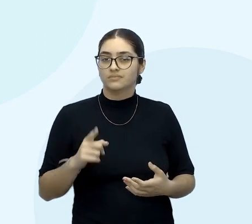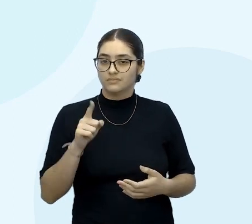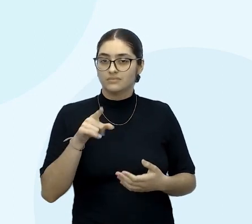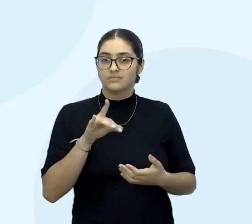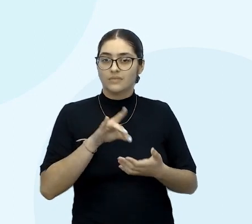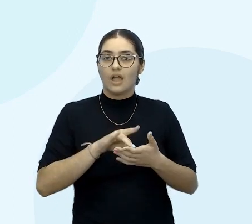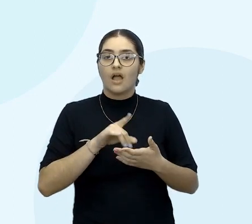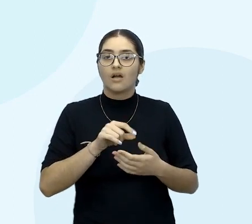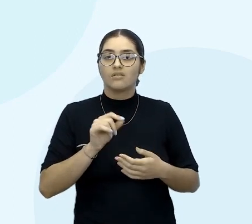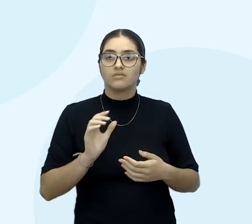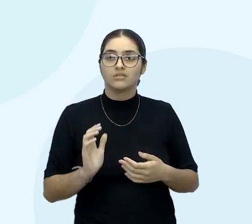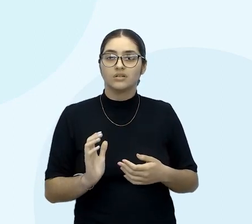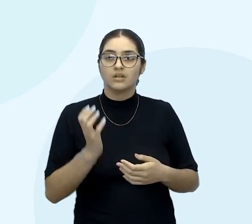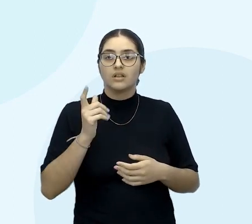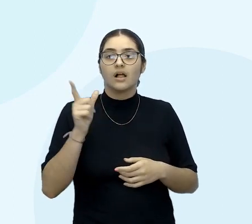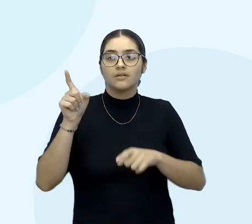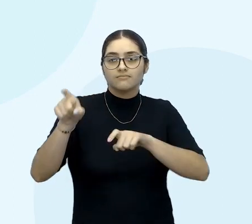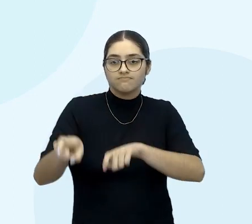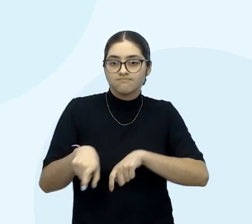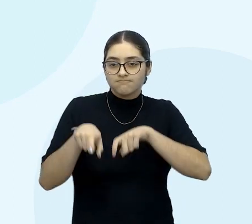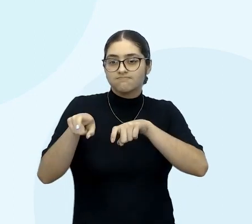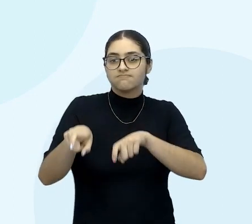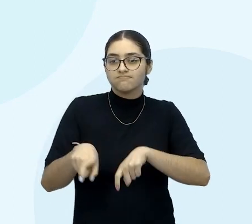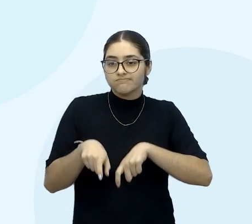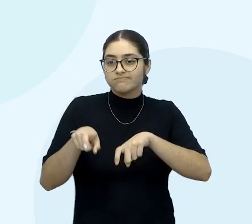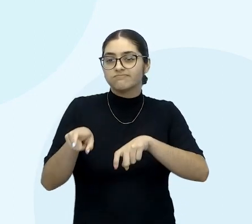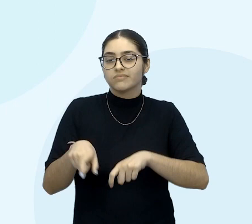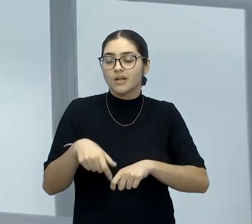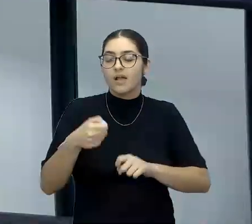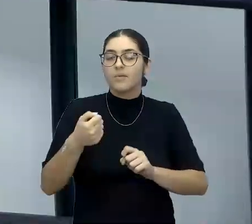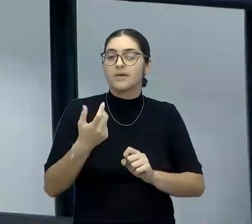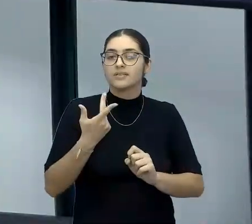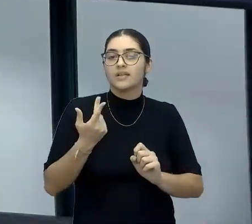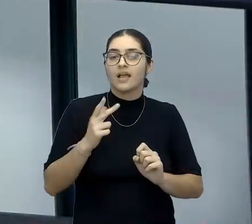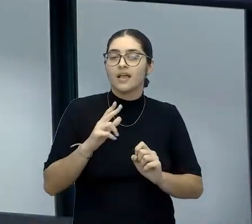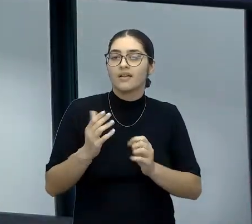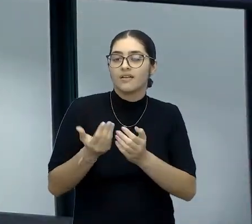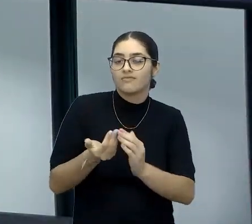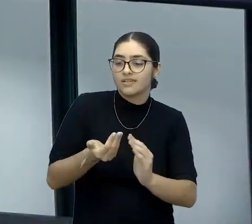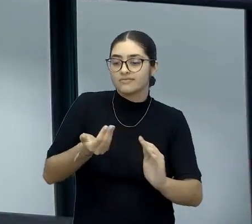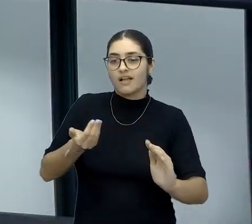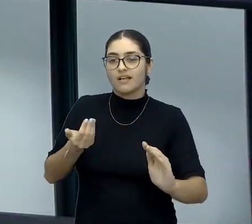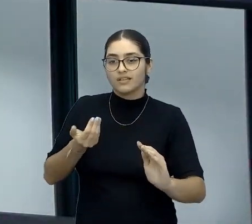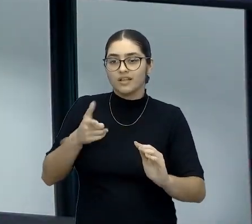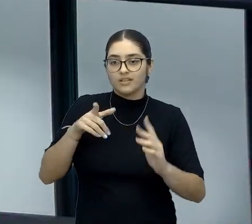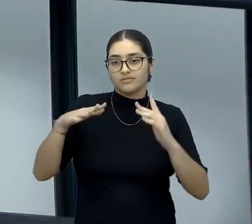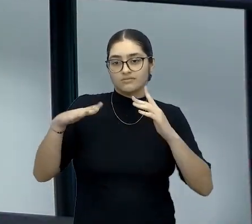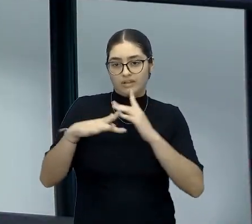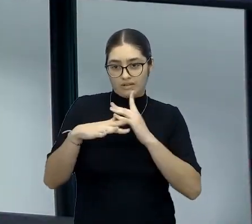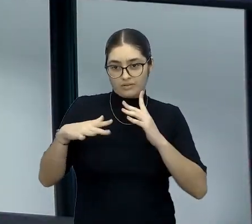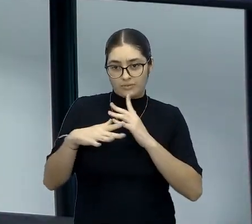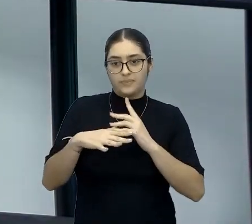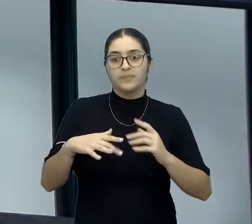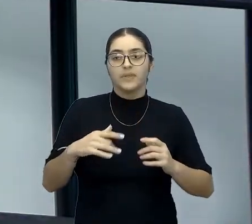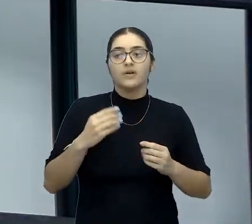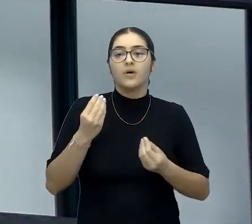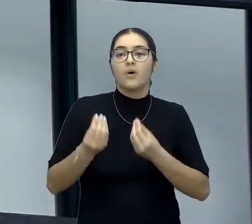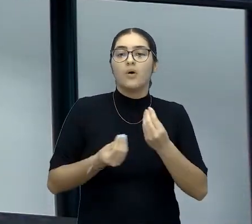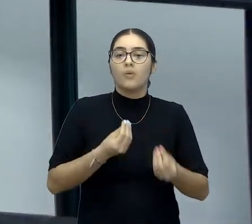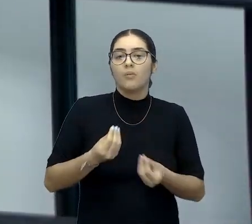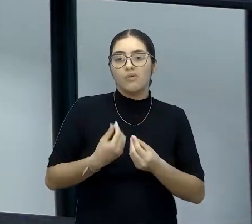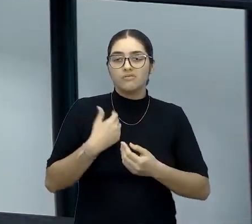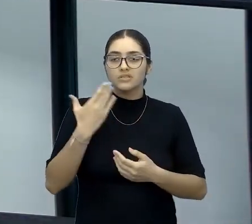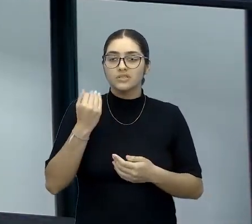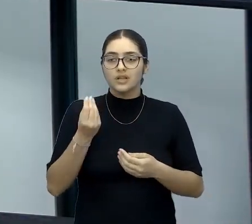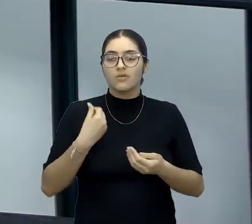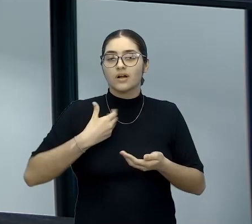ocorre geralmente na zona rural, naquelas zonas mais afastadas, né? Só que daí, como é que então eu vou saber quanto